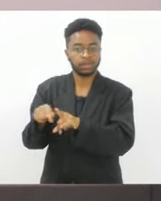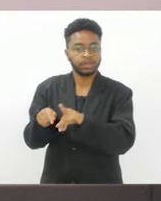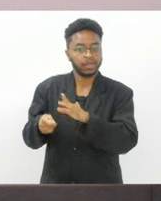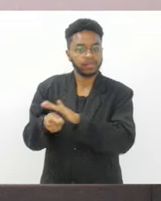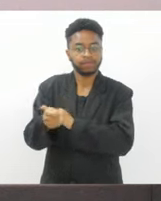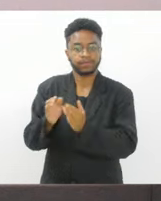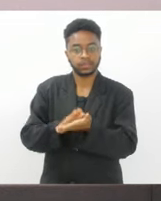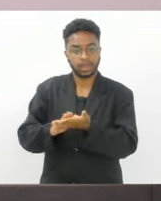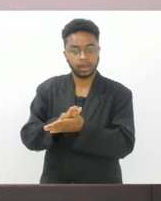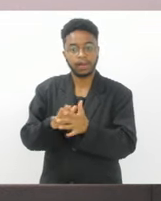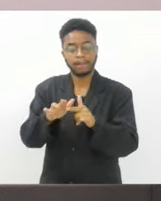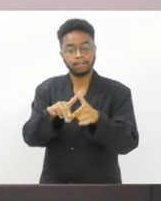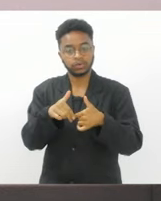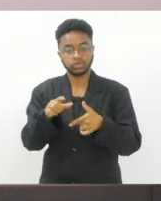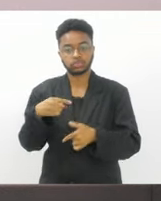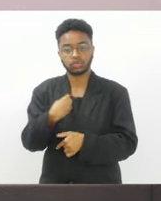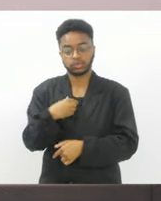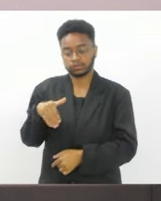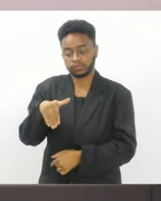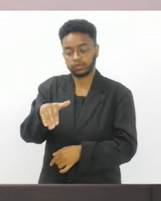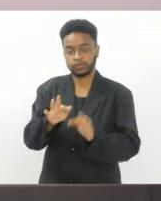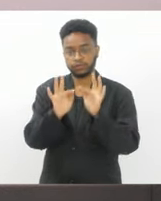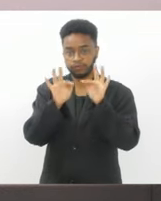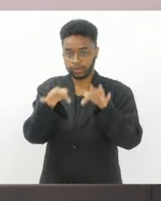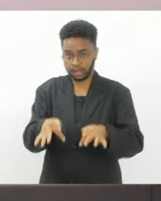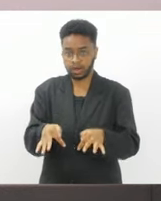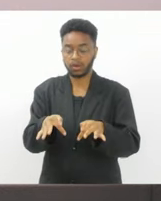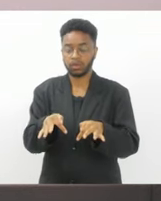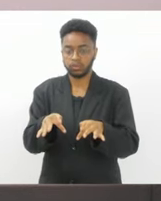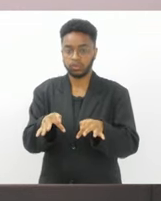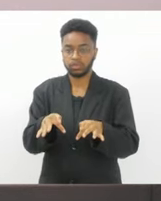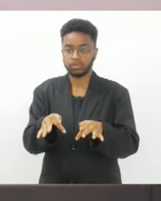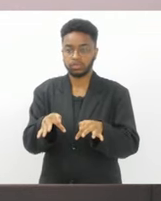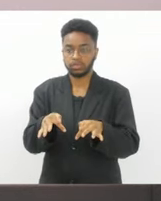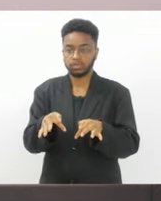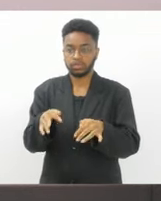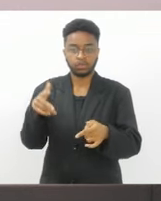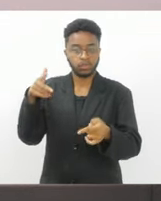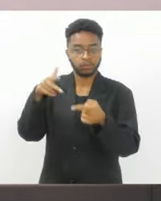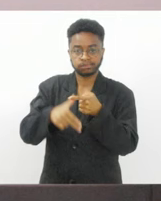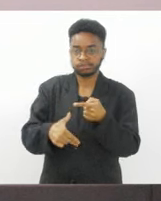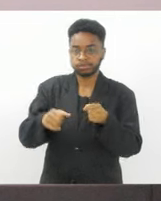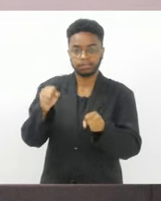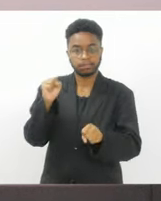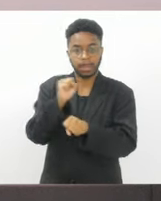isso que nós estamos na reta final de fazer essa intervenção,